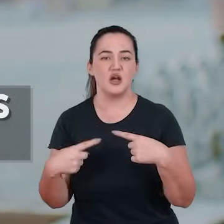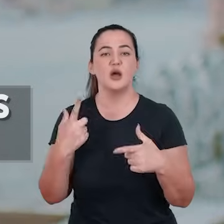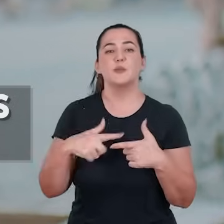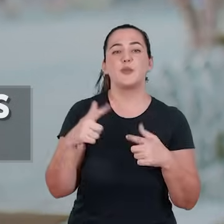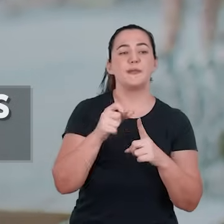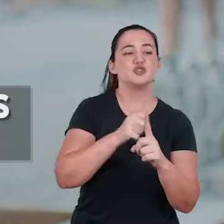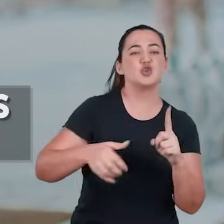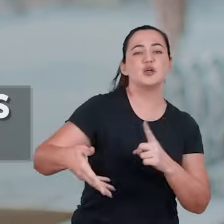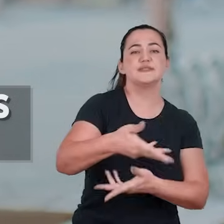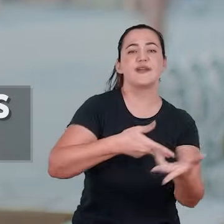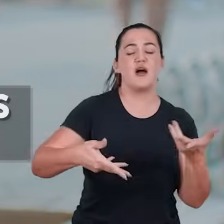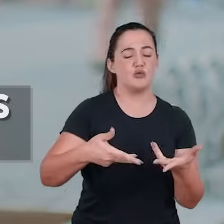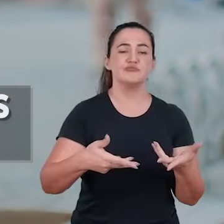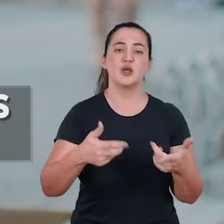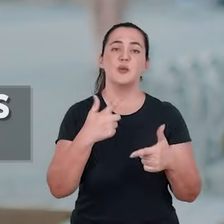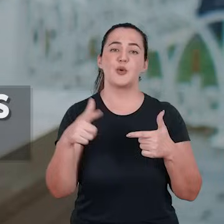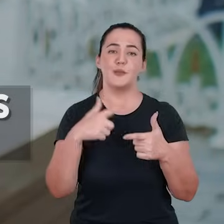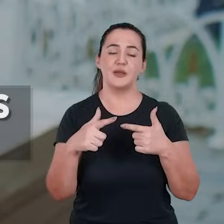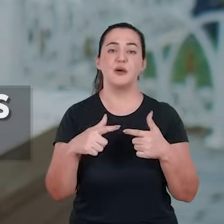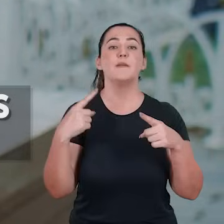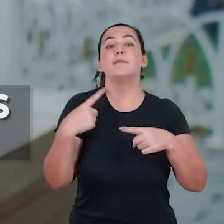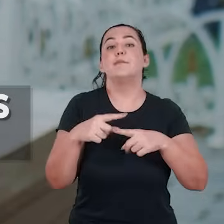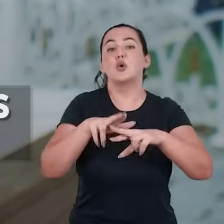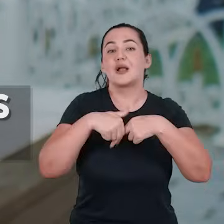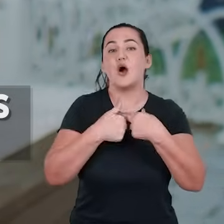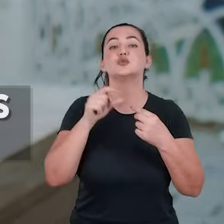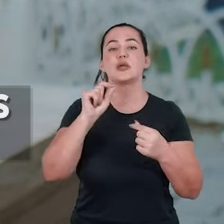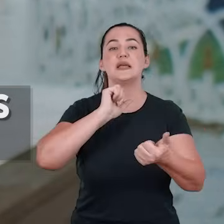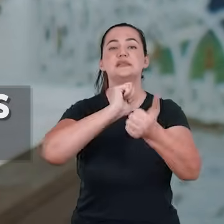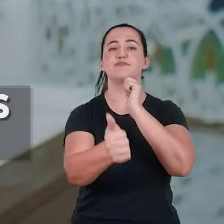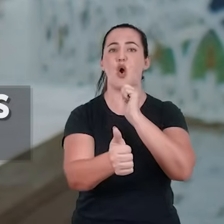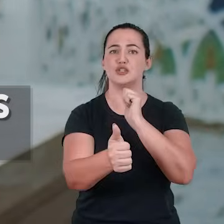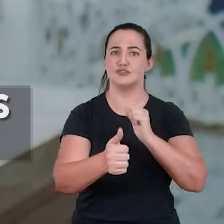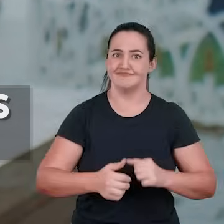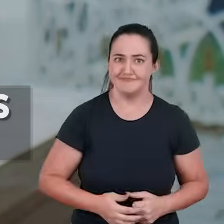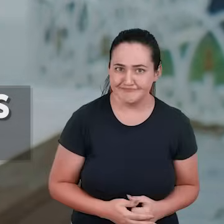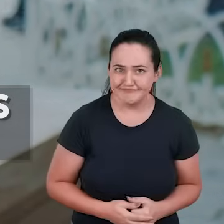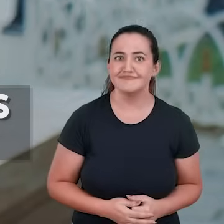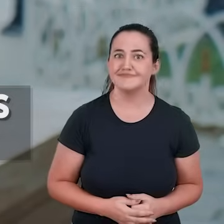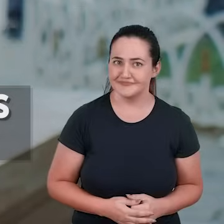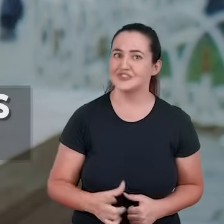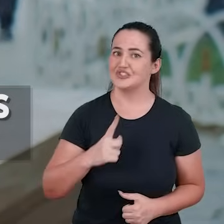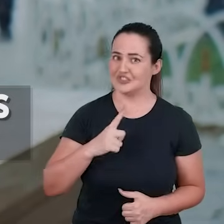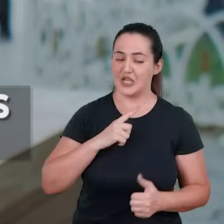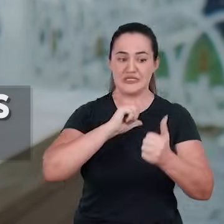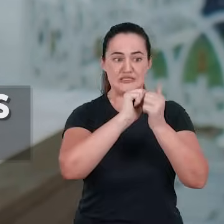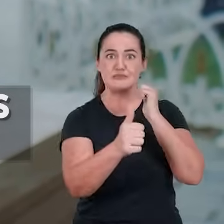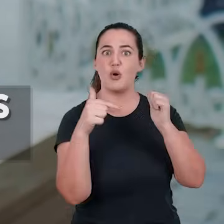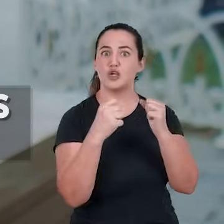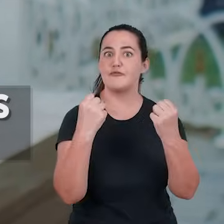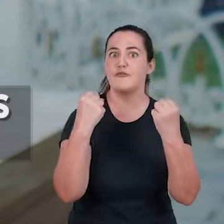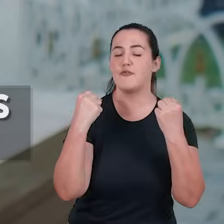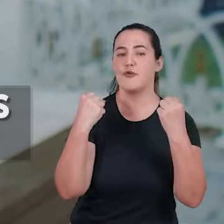Isso tinha a ver principalmente com o esporte. E você pode perguntar, mas o esporte tinha essa força toda? Tinha. Porque assim